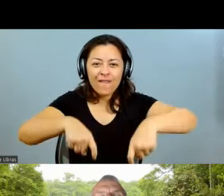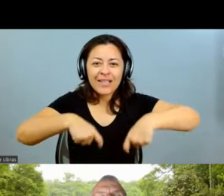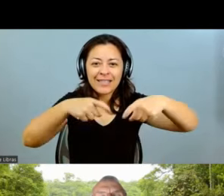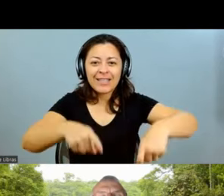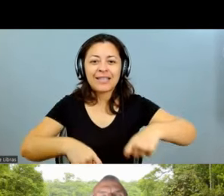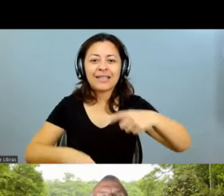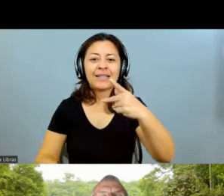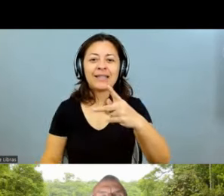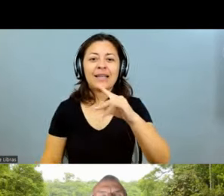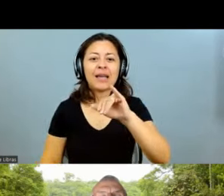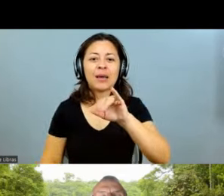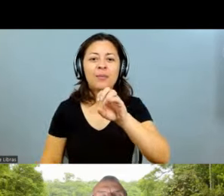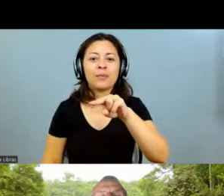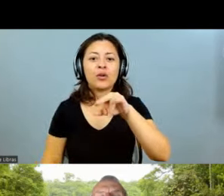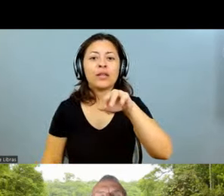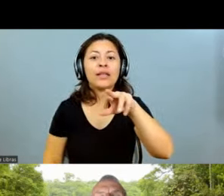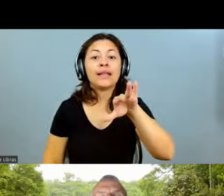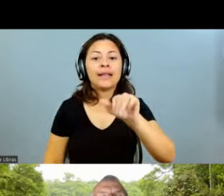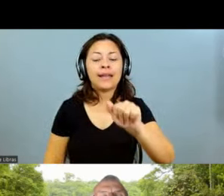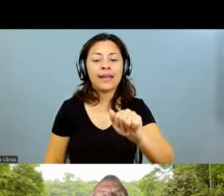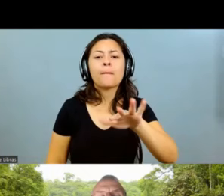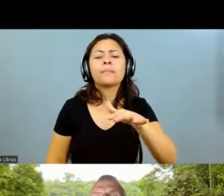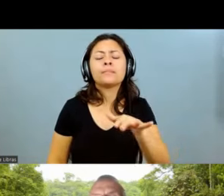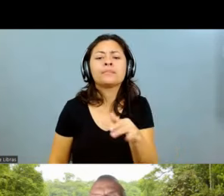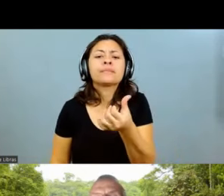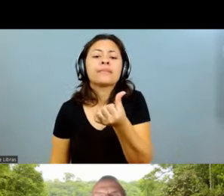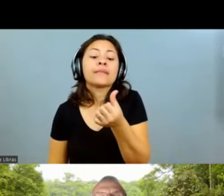passa a ser para em torno de0